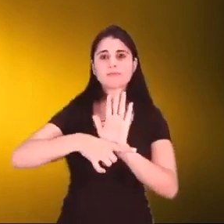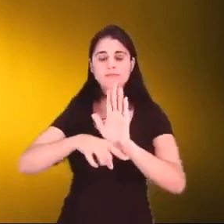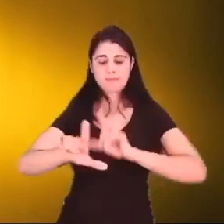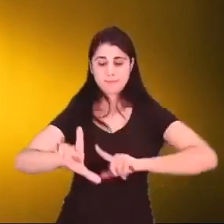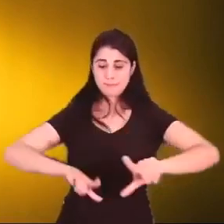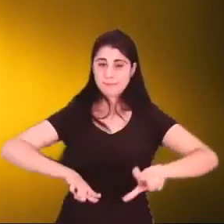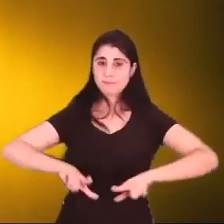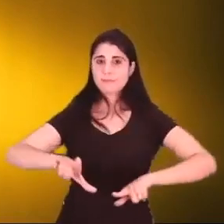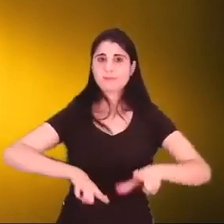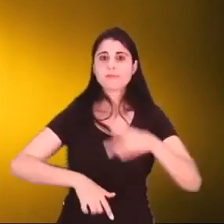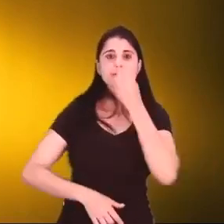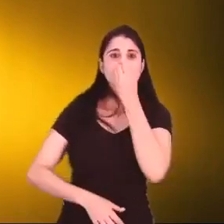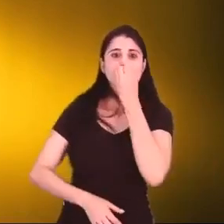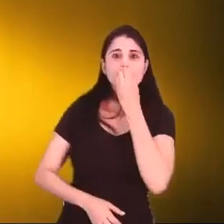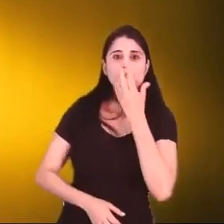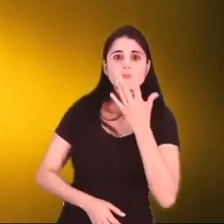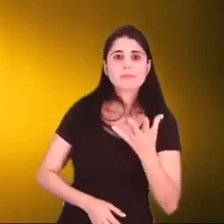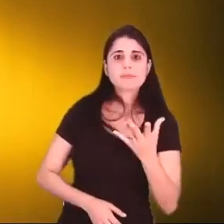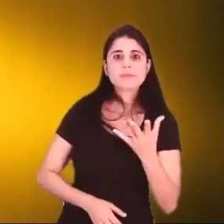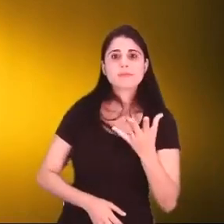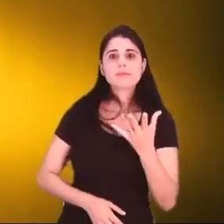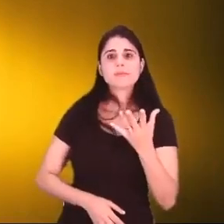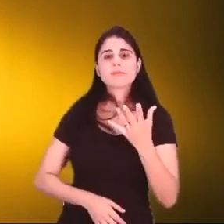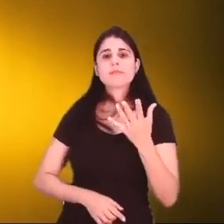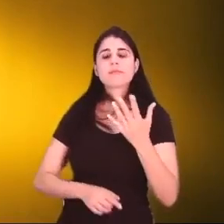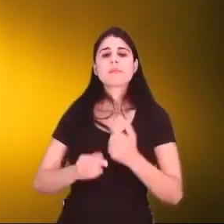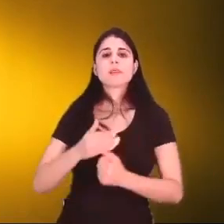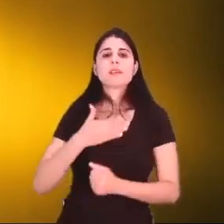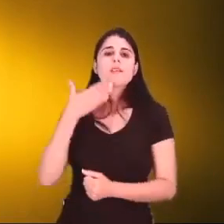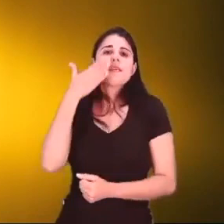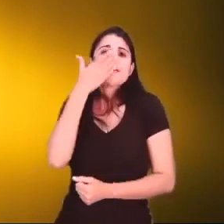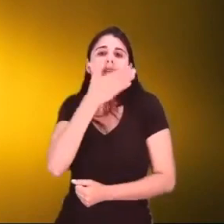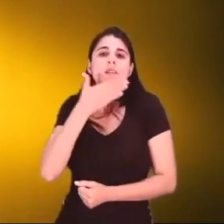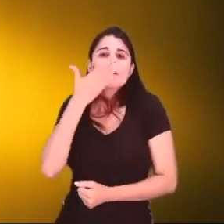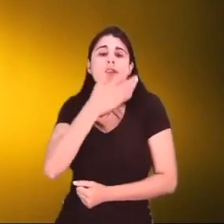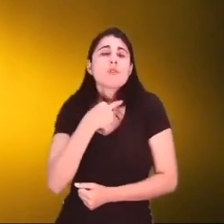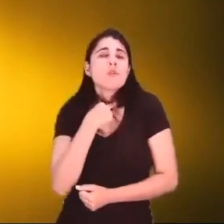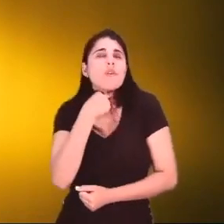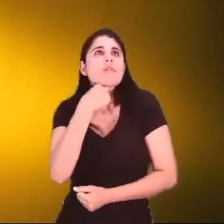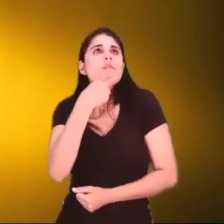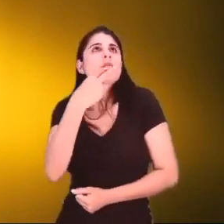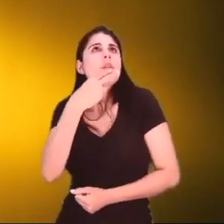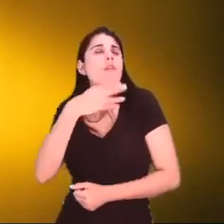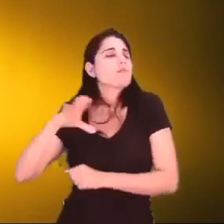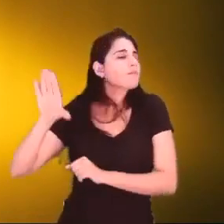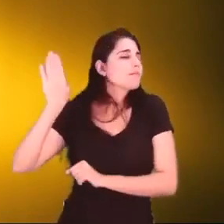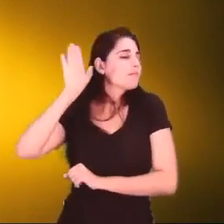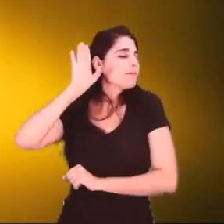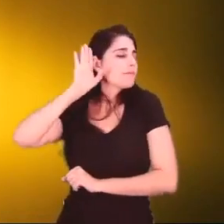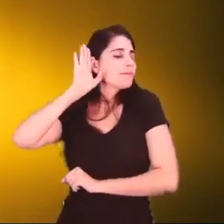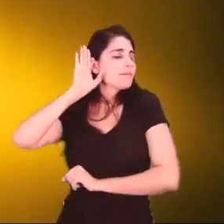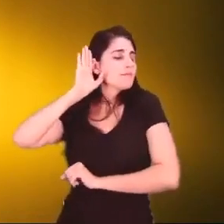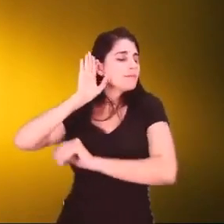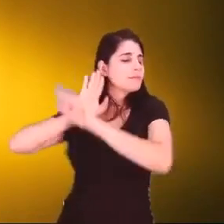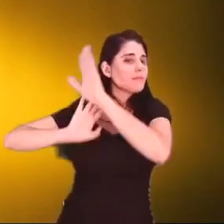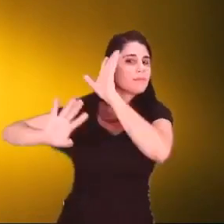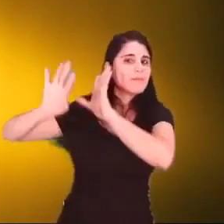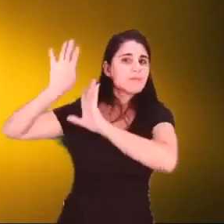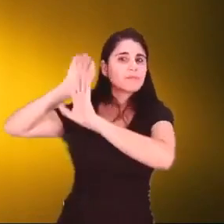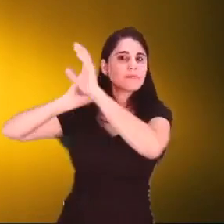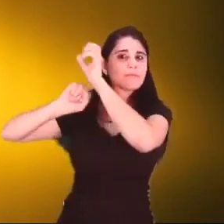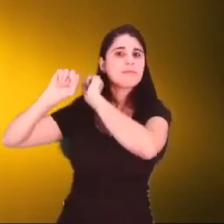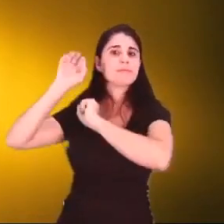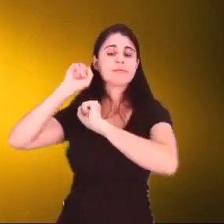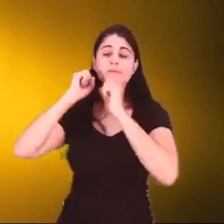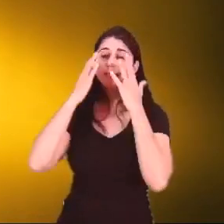bem, a sua dulce da voz que canta fraternidade, a